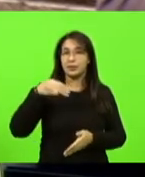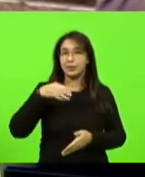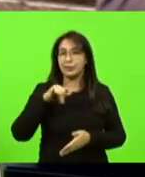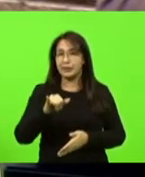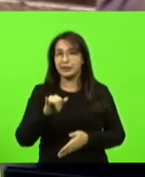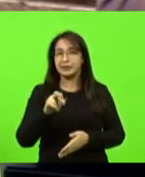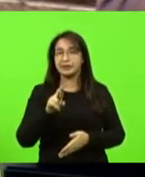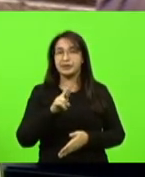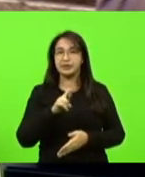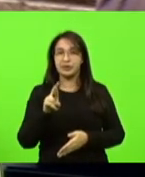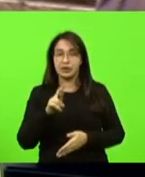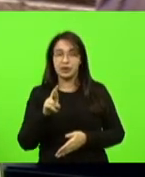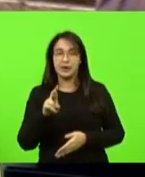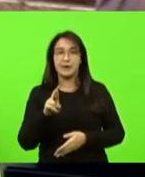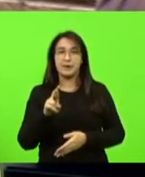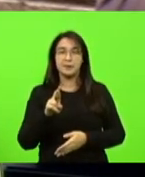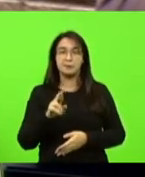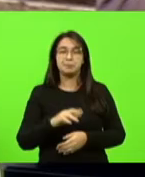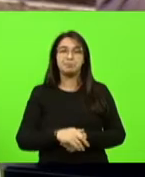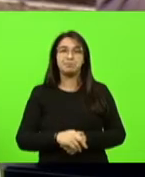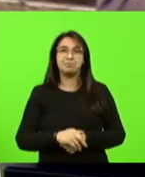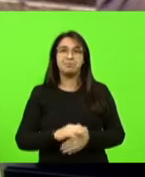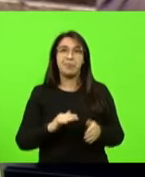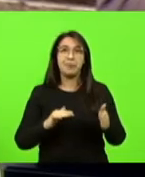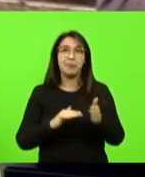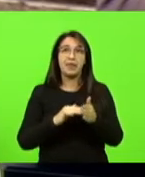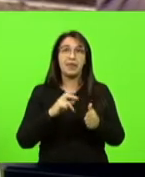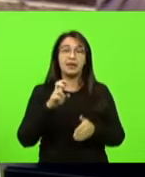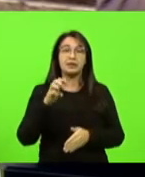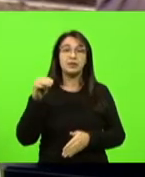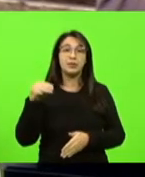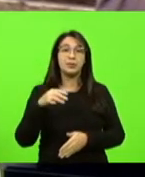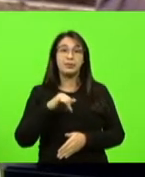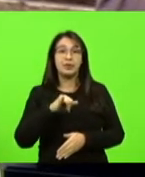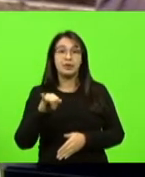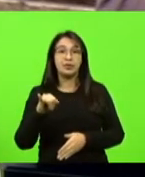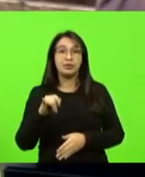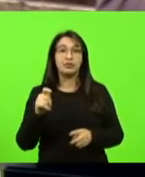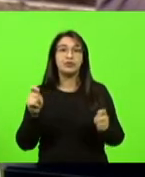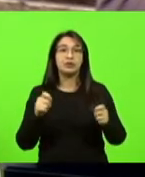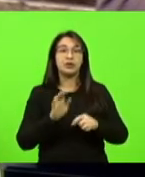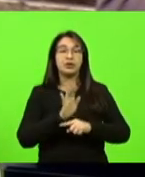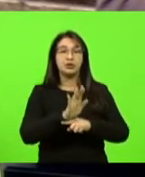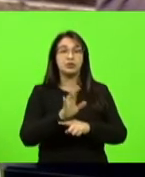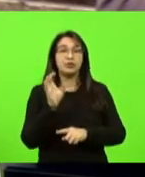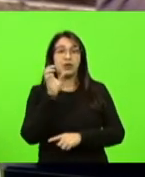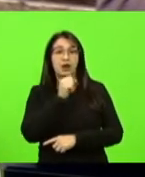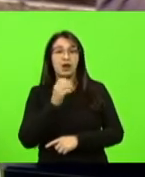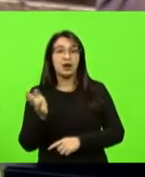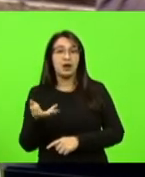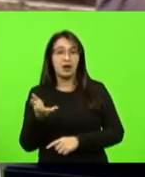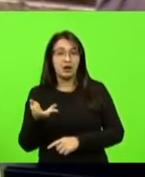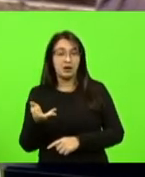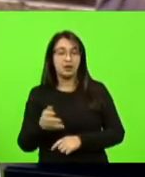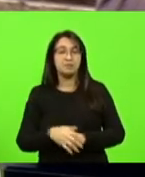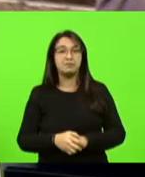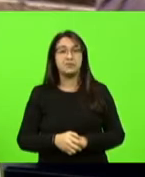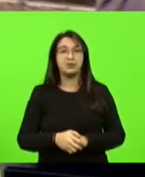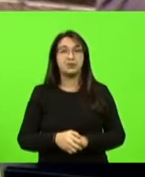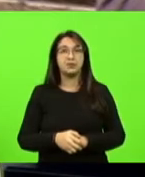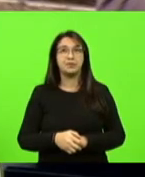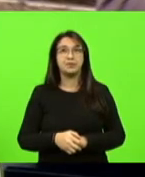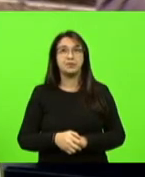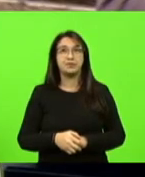convênio específico. Até 5 milhões para dar agilidade, conta específica, finalidade